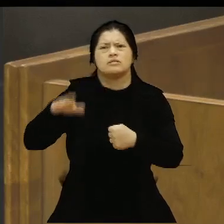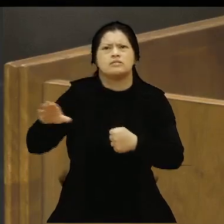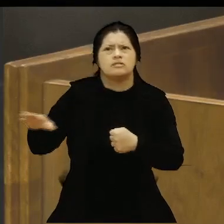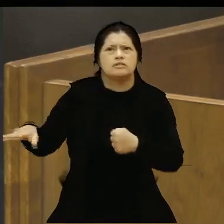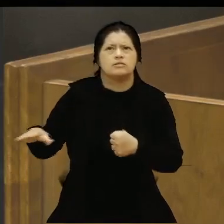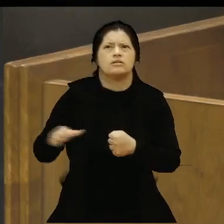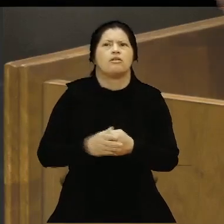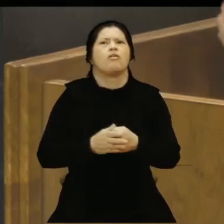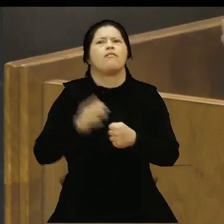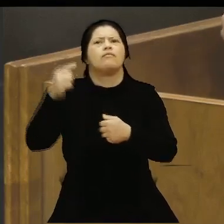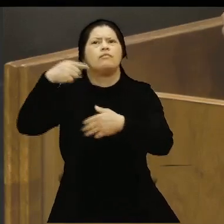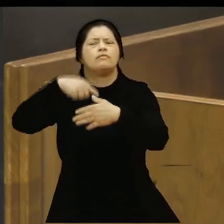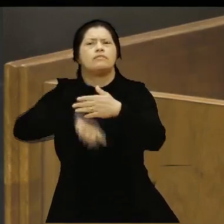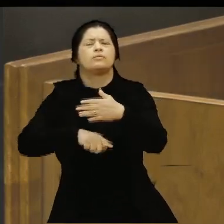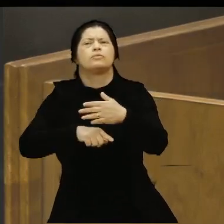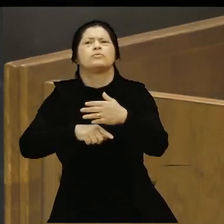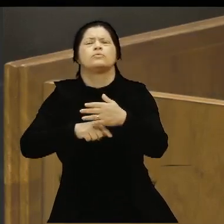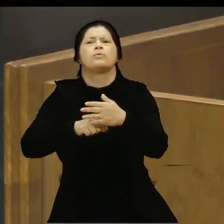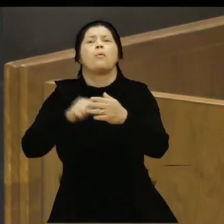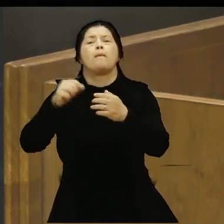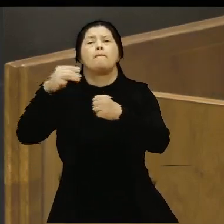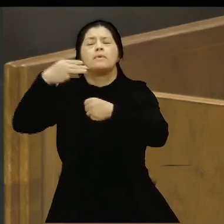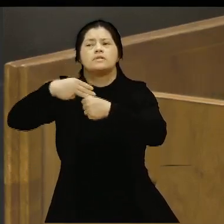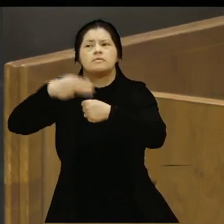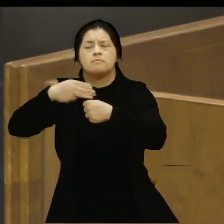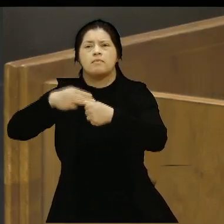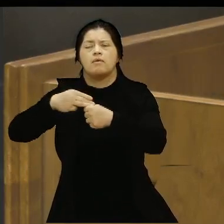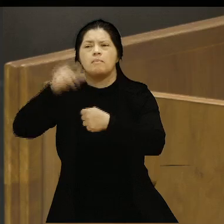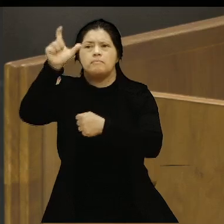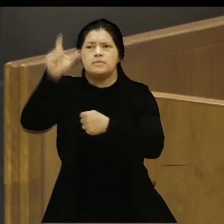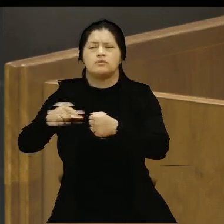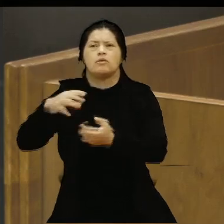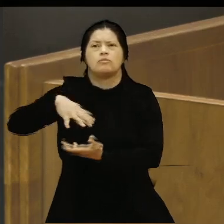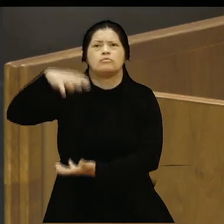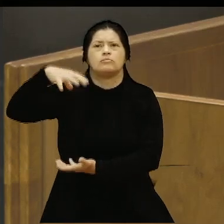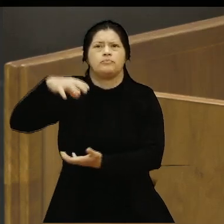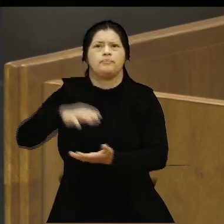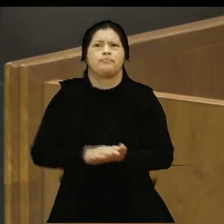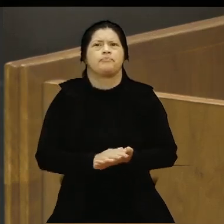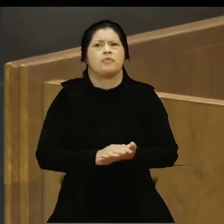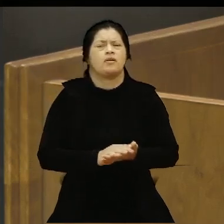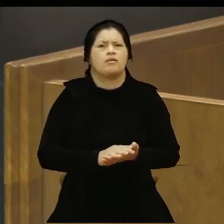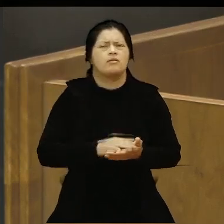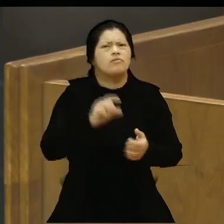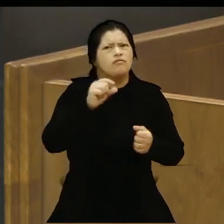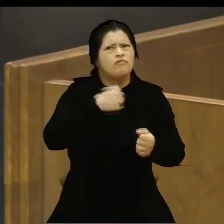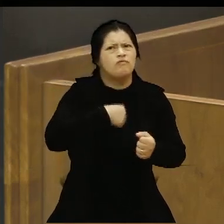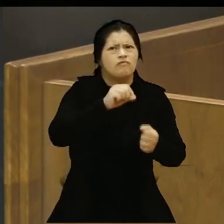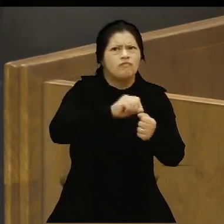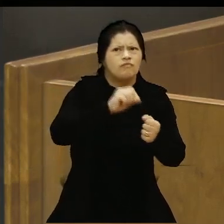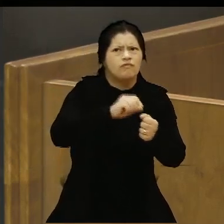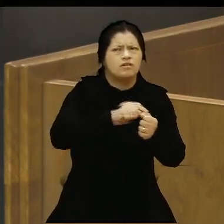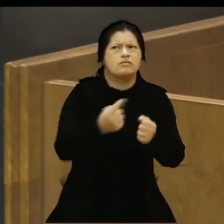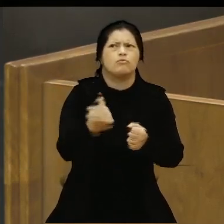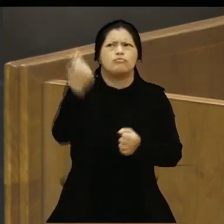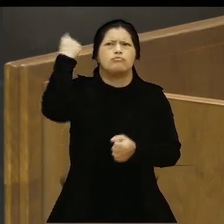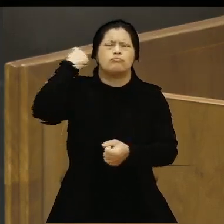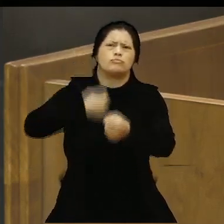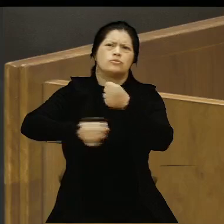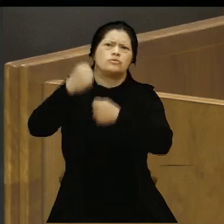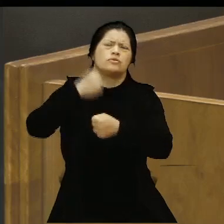Fundo Municipal da Pessoa Idosa, avisa que quer deixar. Eu faço isso há anos, desde os tempos da RBS